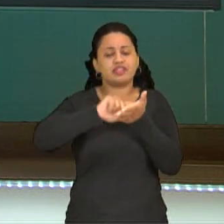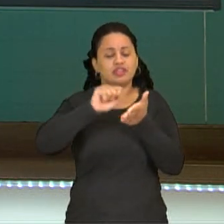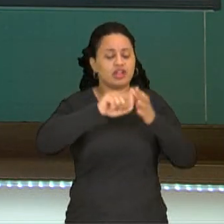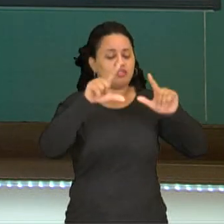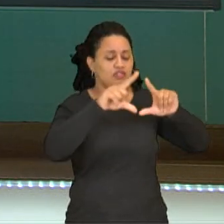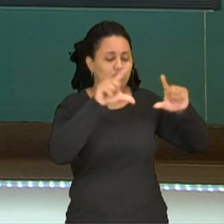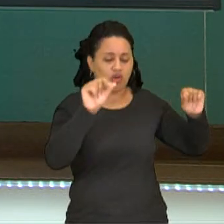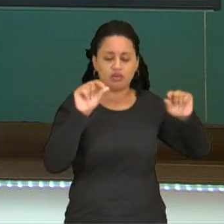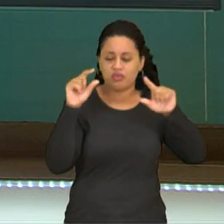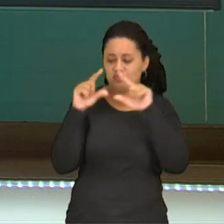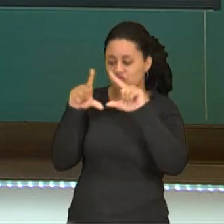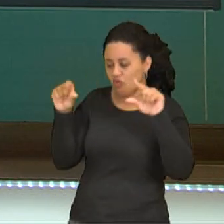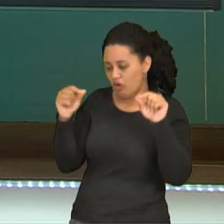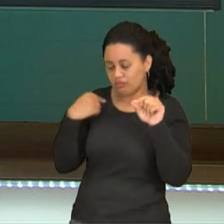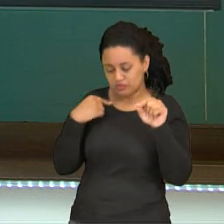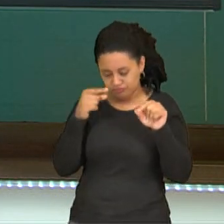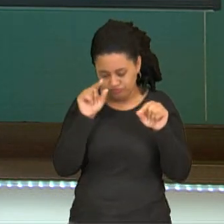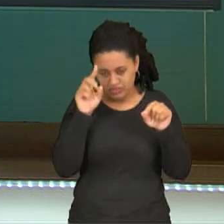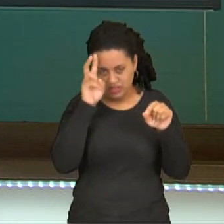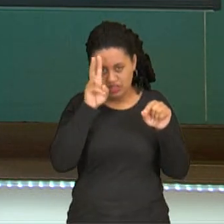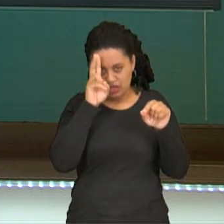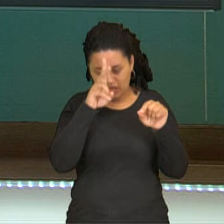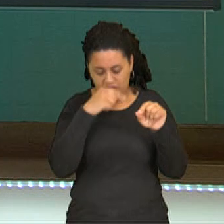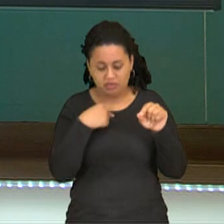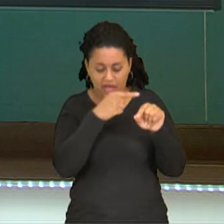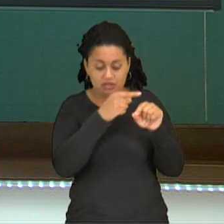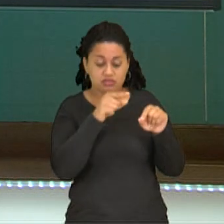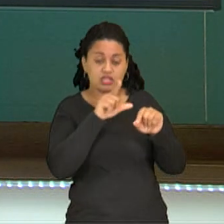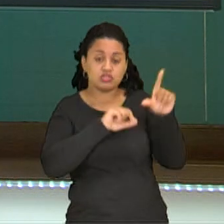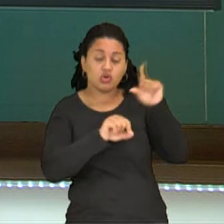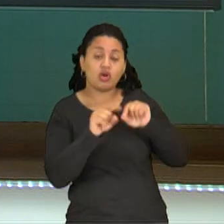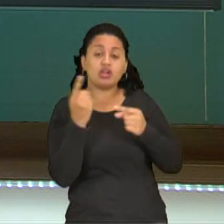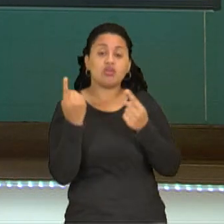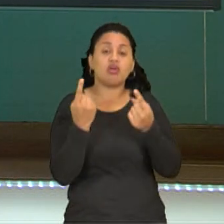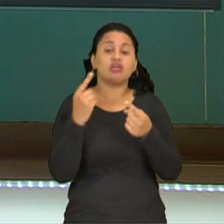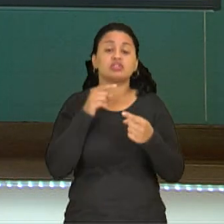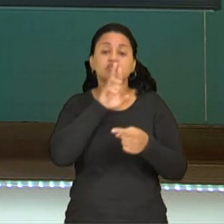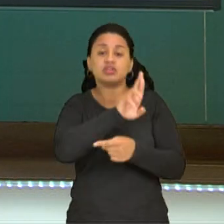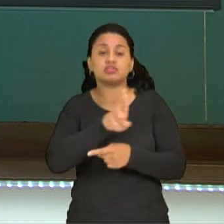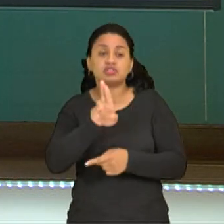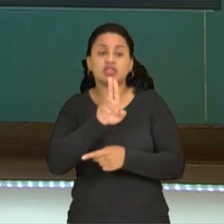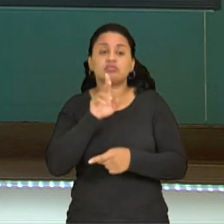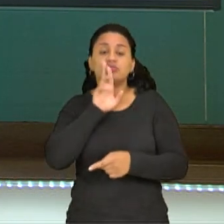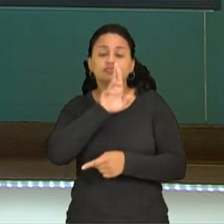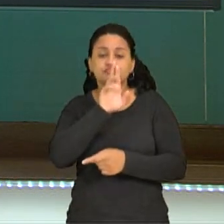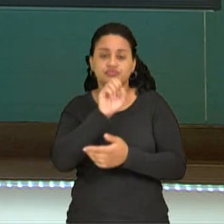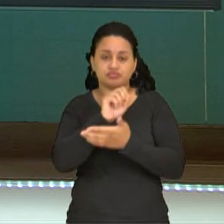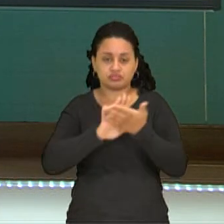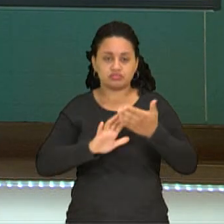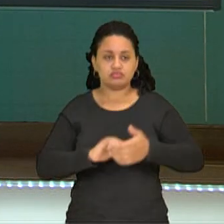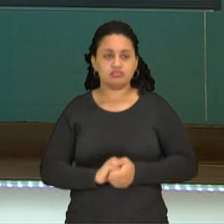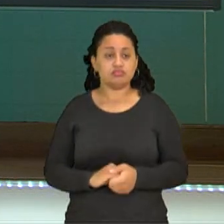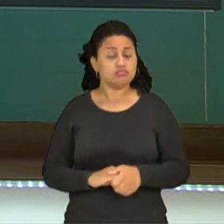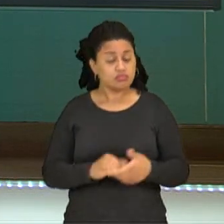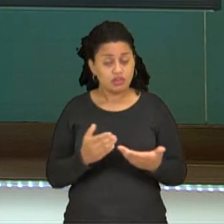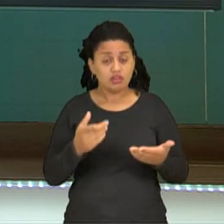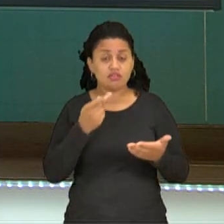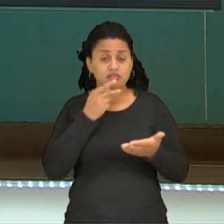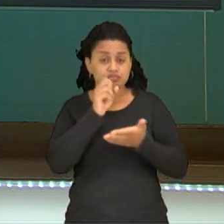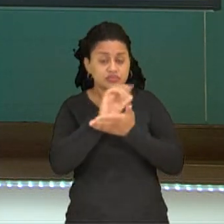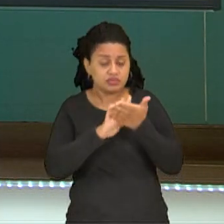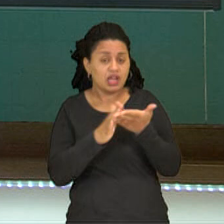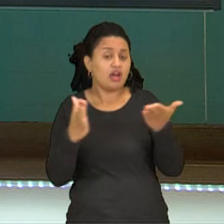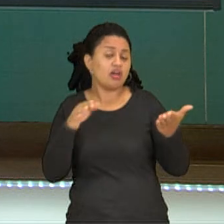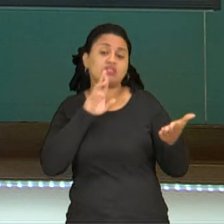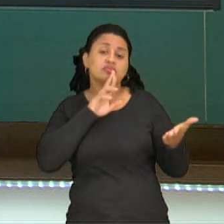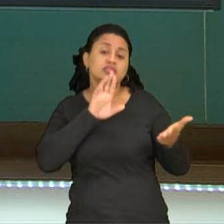Você vai ajudando você a lembrar e tomar a melhor decisão na hora de resolver os exercícios. Então, vamos exatamente falando de exercício, vamos